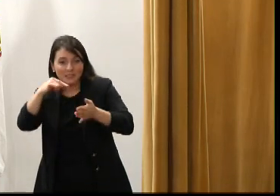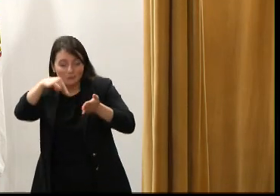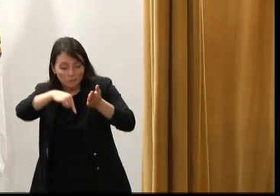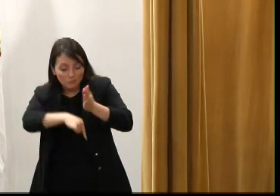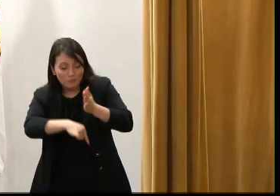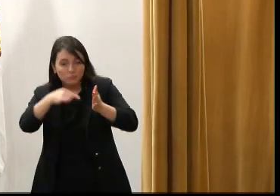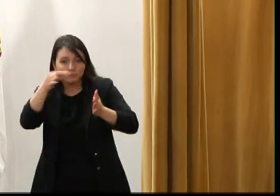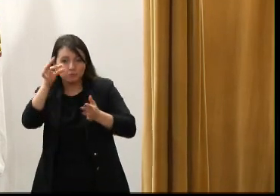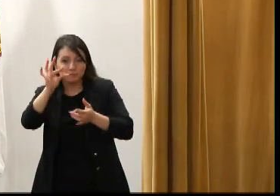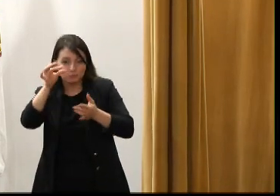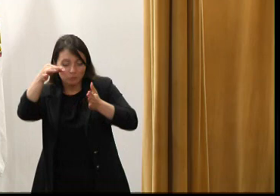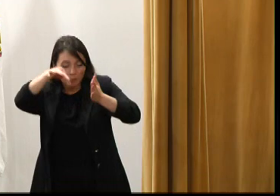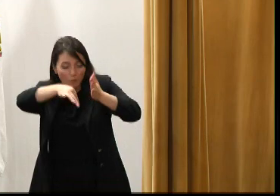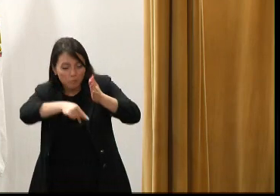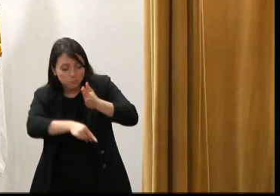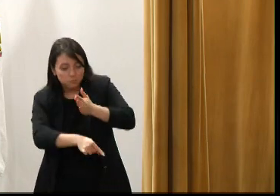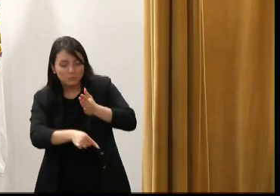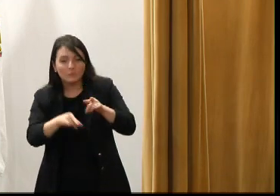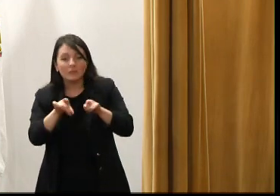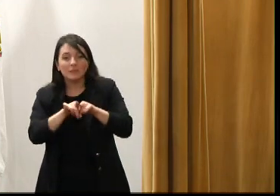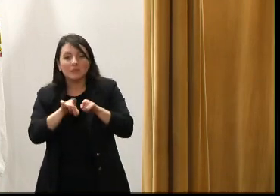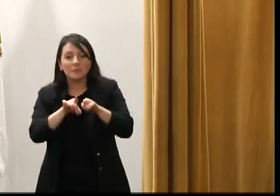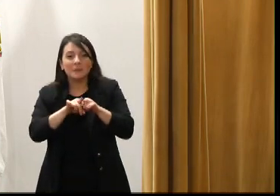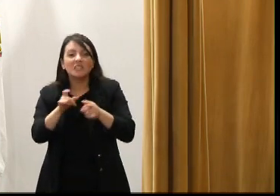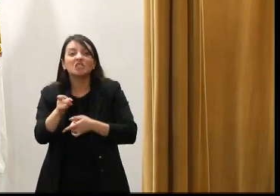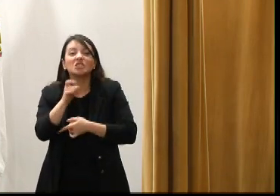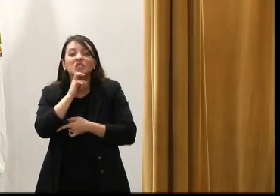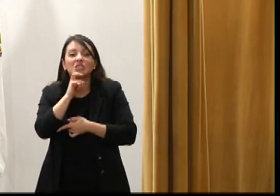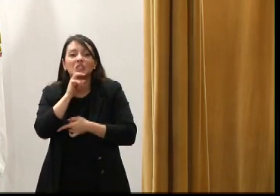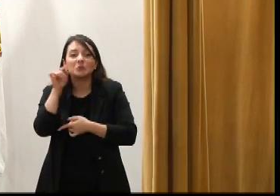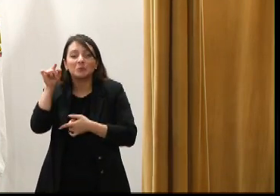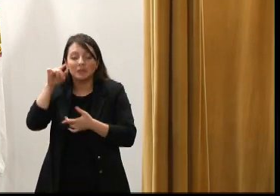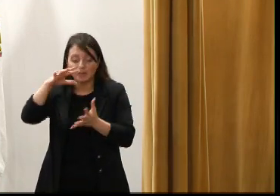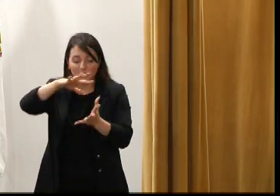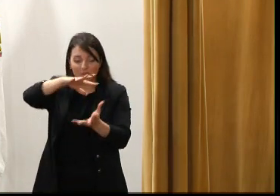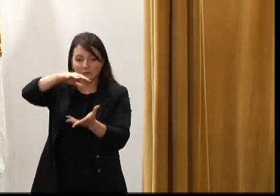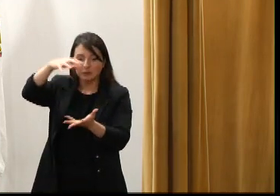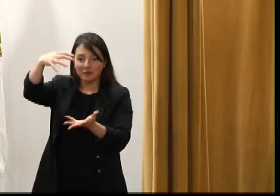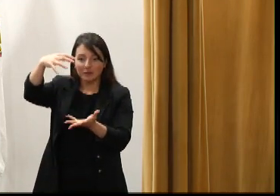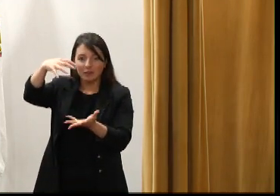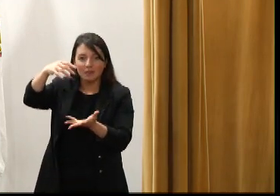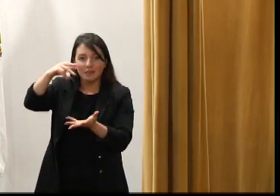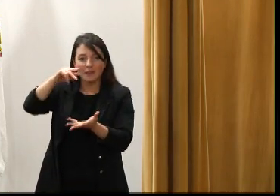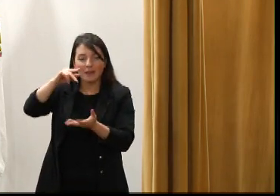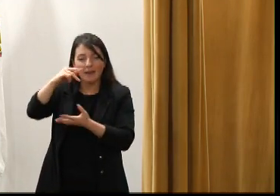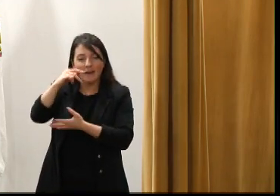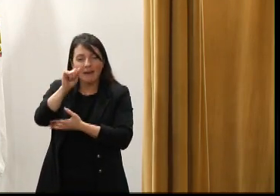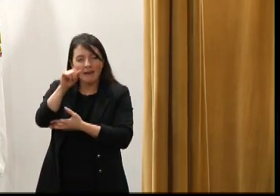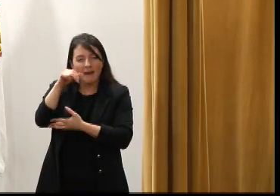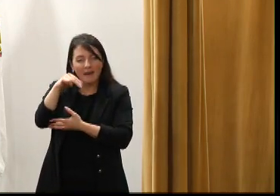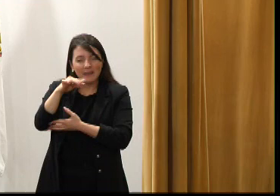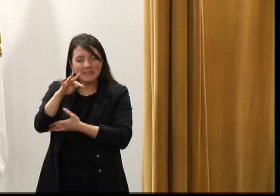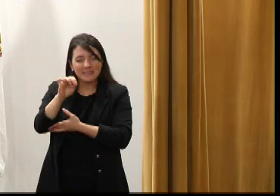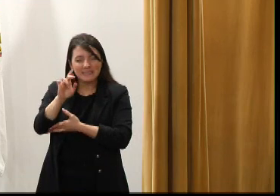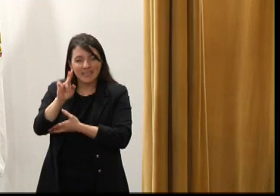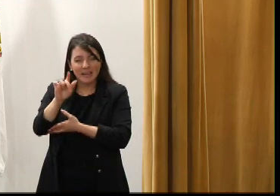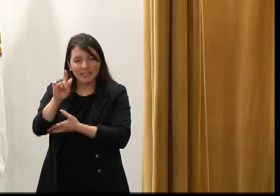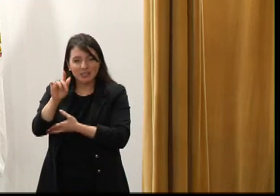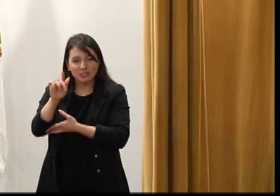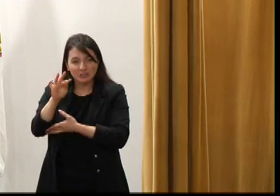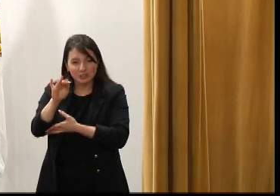sondagens, por exemplo, no gelo da Antártida, e que no caso do gelo, ele quando se acumula,